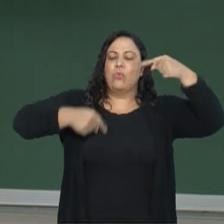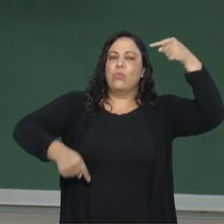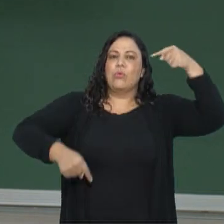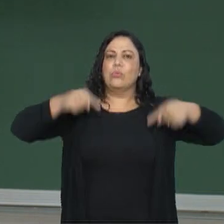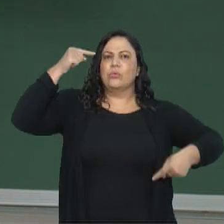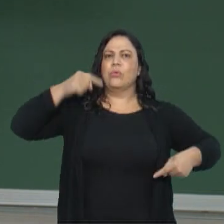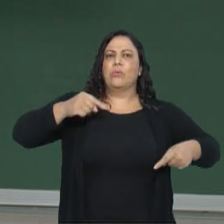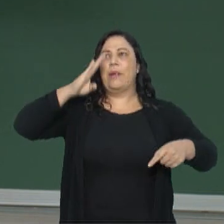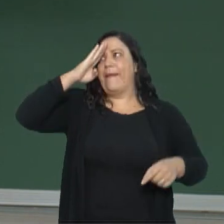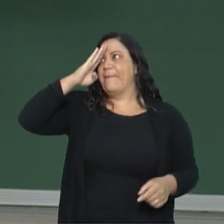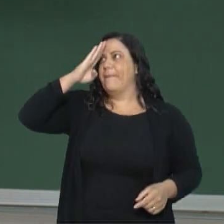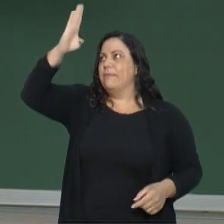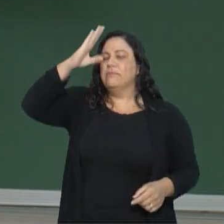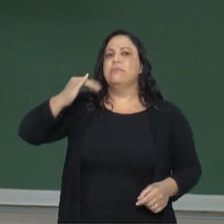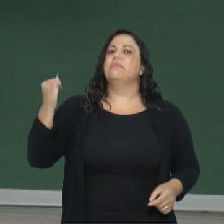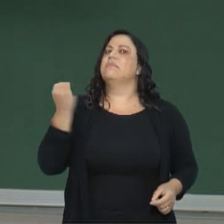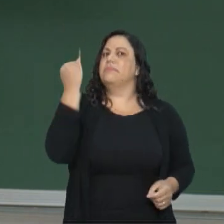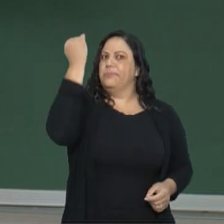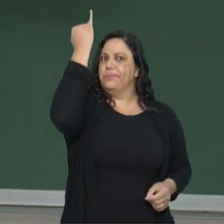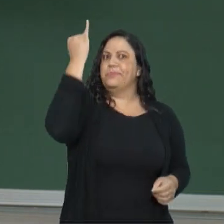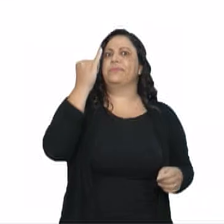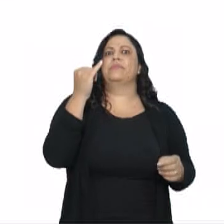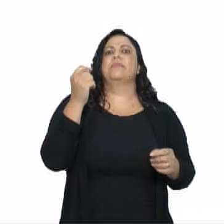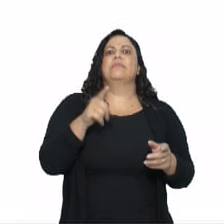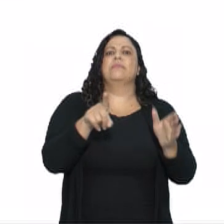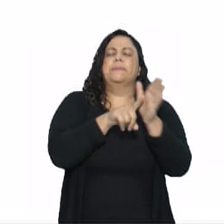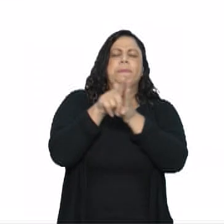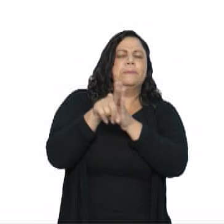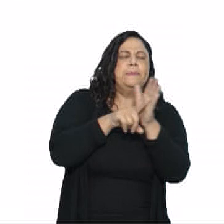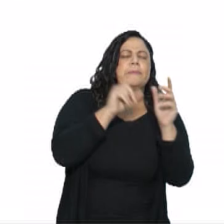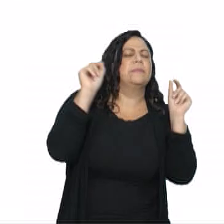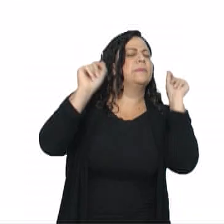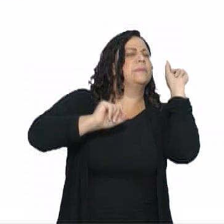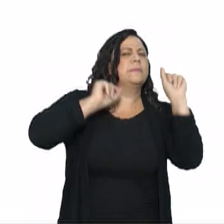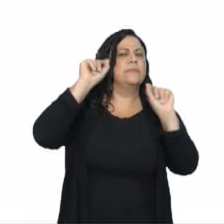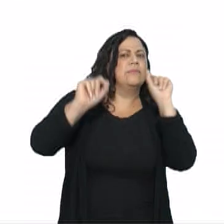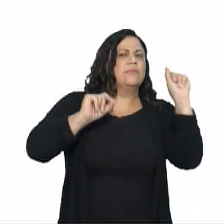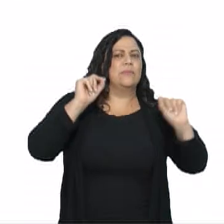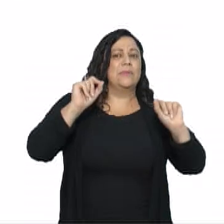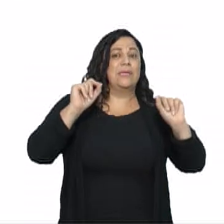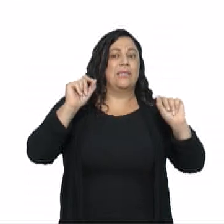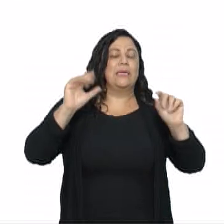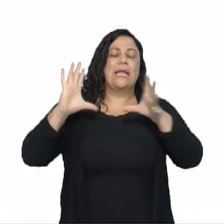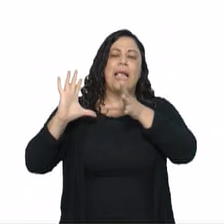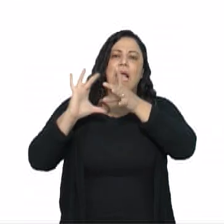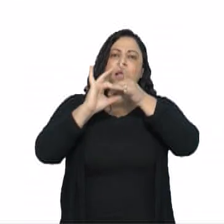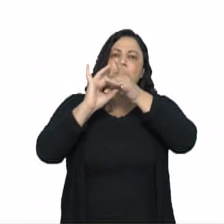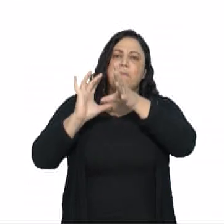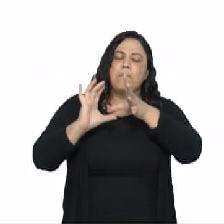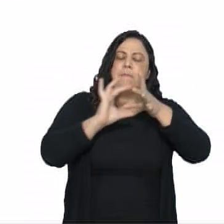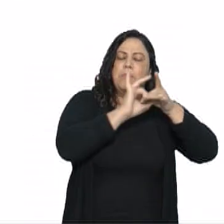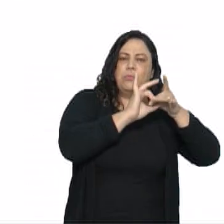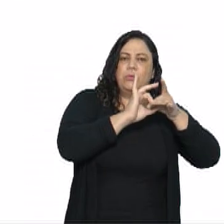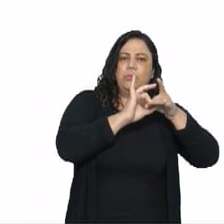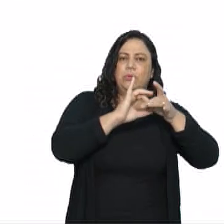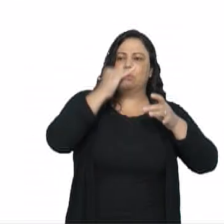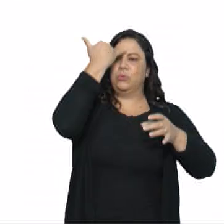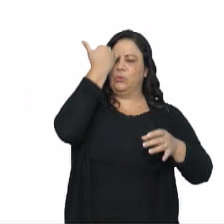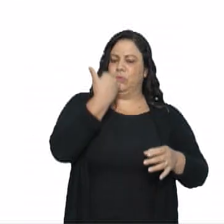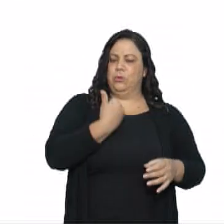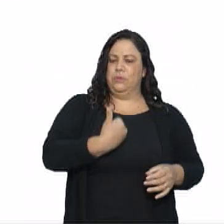é a principal célula do nosso tecido nervoso, que faz parte do nosso sistema nervoso. Lembra daquela aula